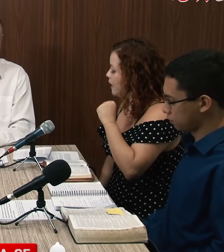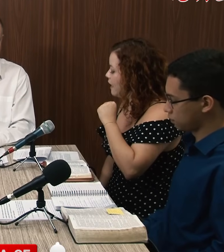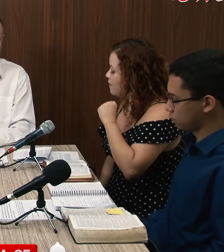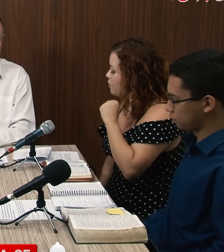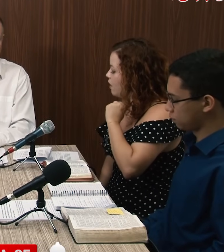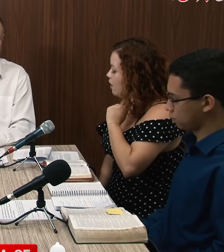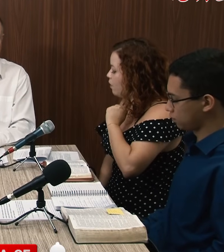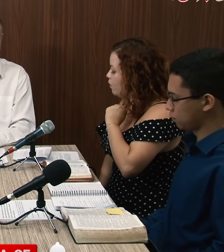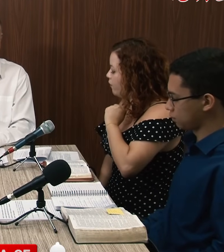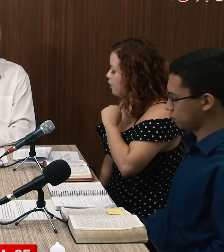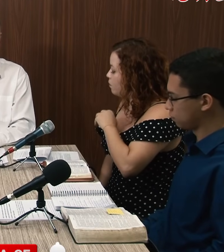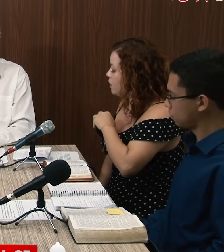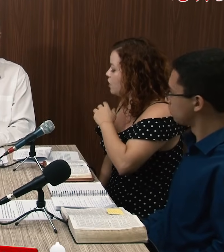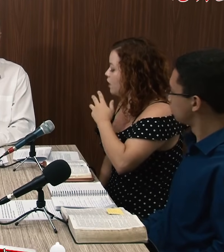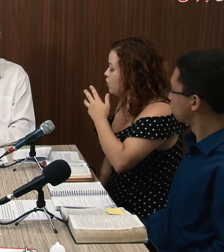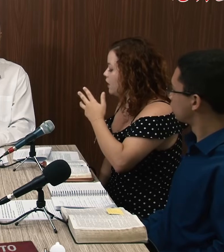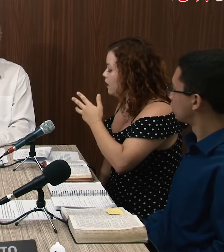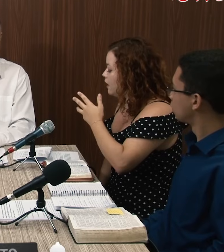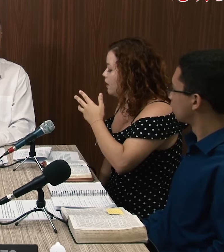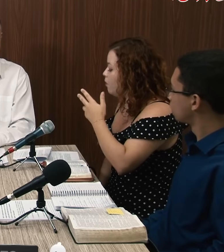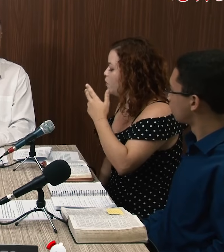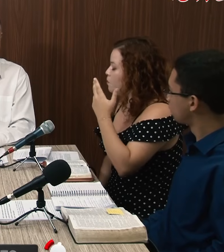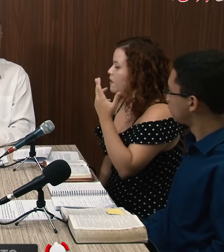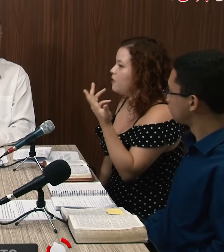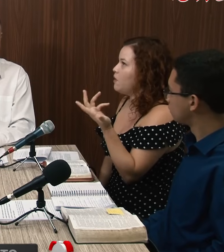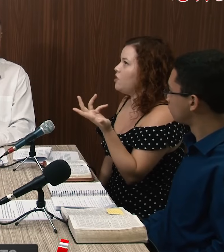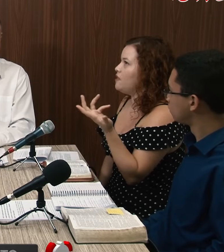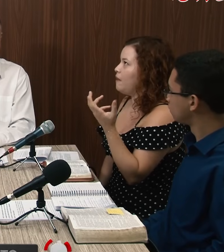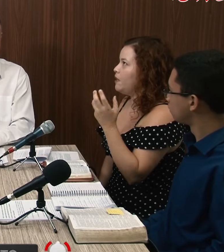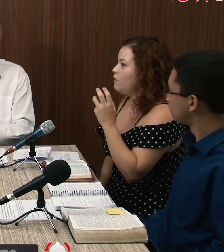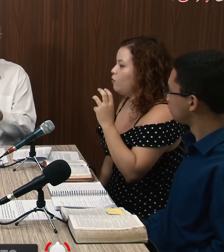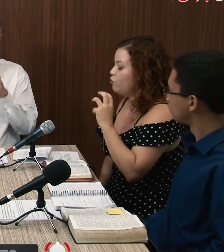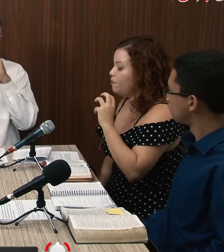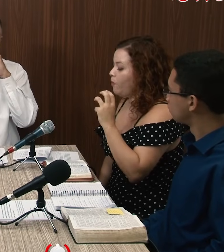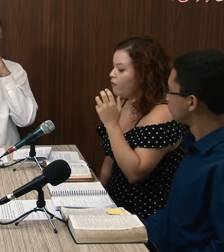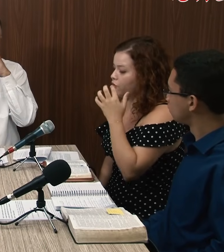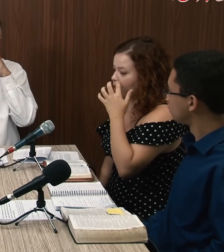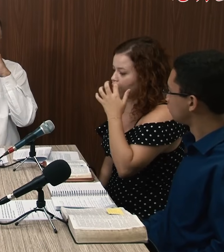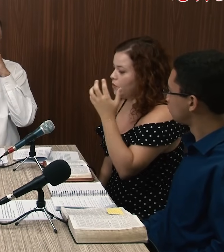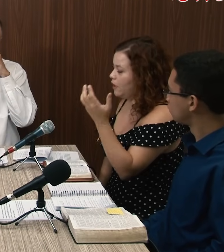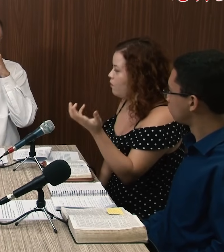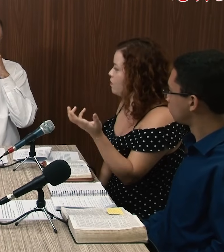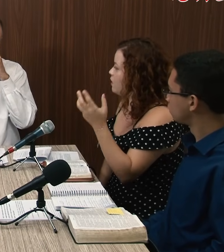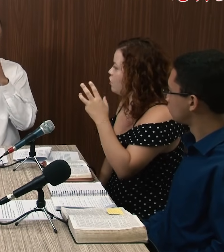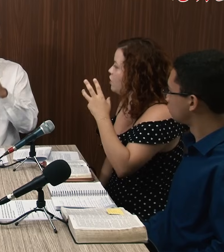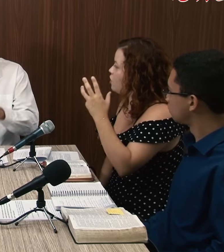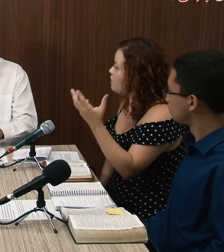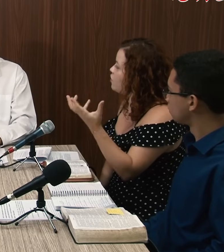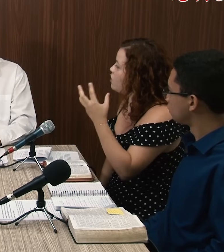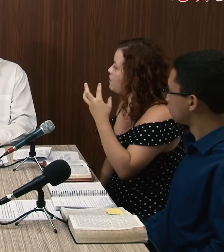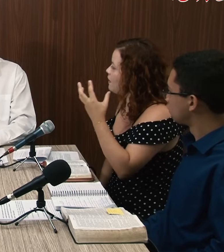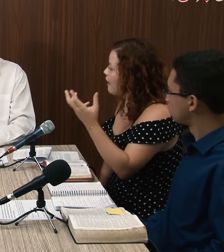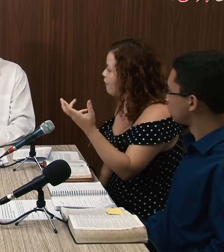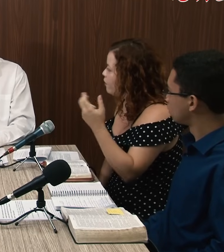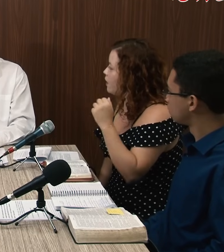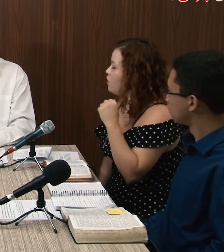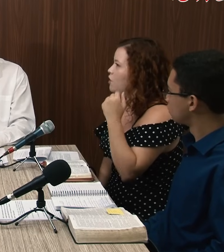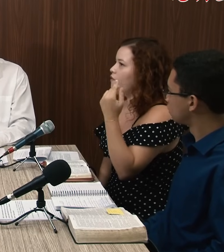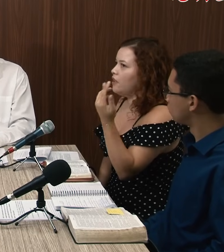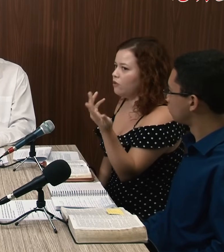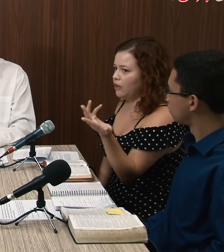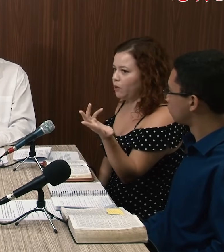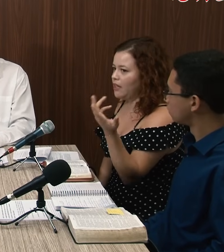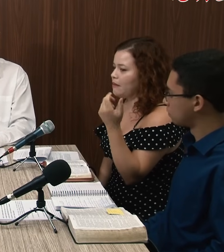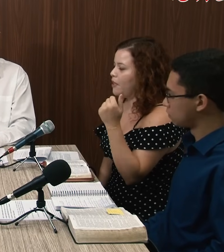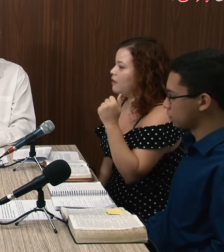compartilhado experiências. Quando fala do beijar-te-ia e não me desprezaria, porque a gente sabe que os povos, né, judeus e gentios, eles não se davam. A